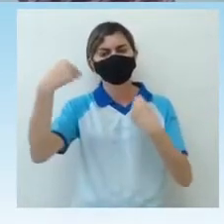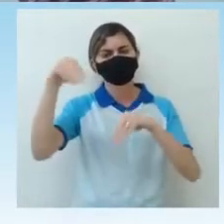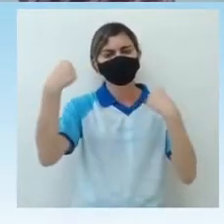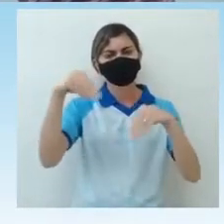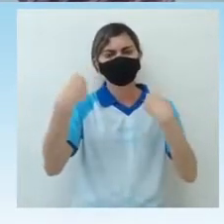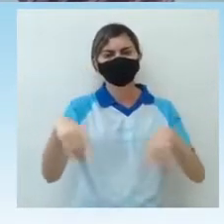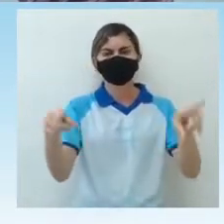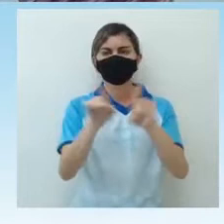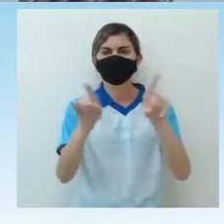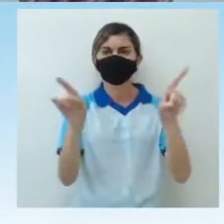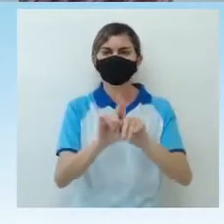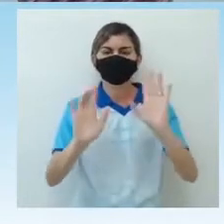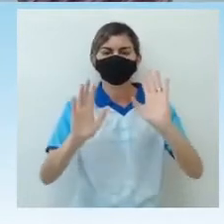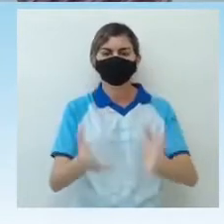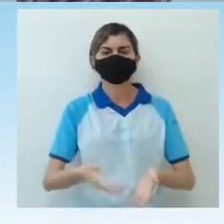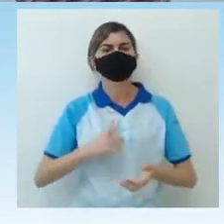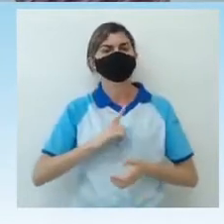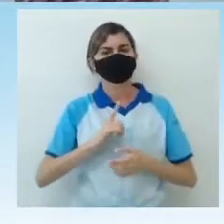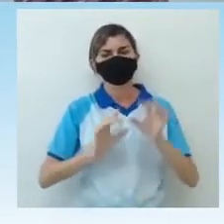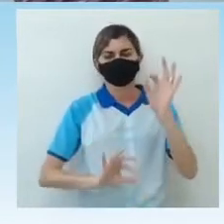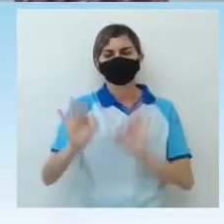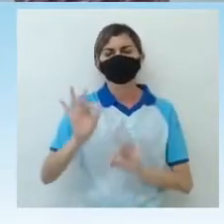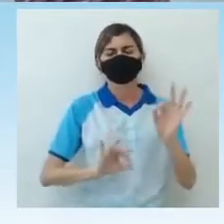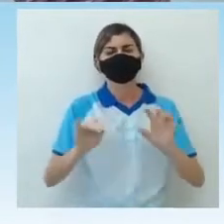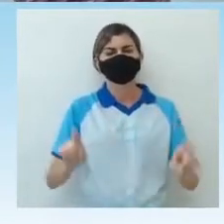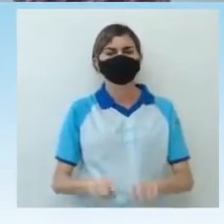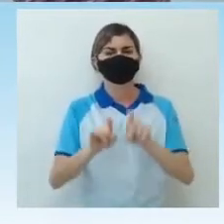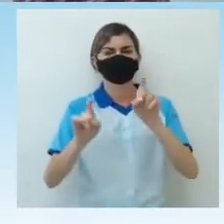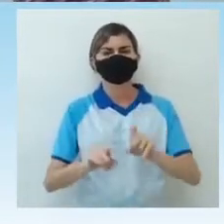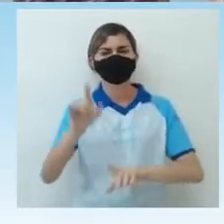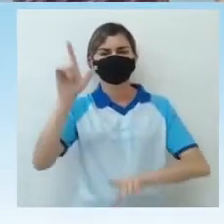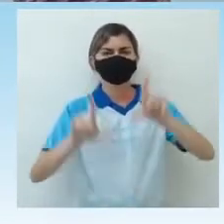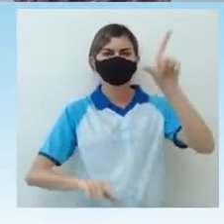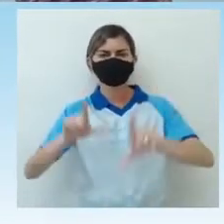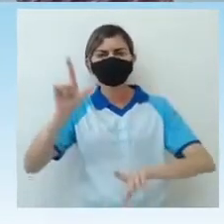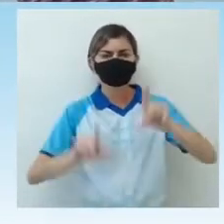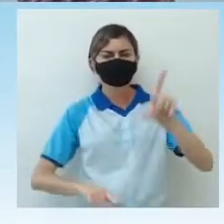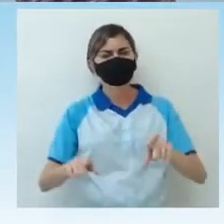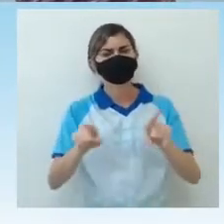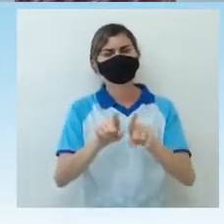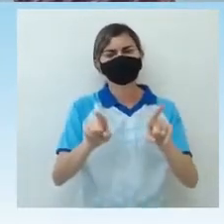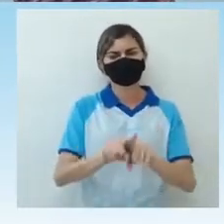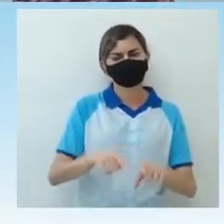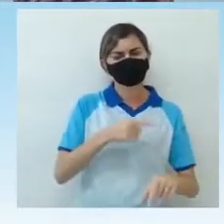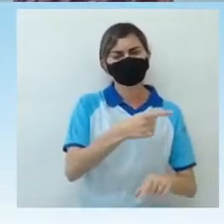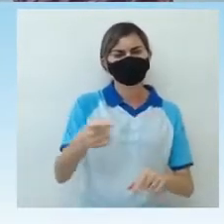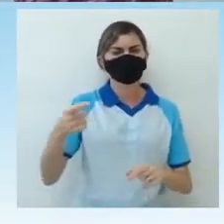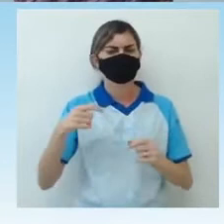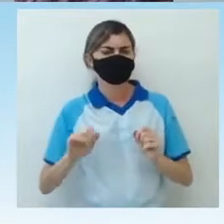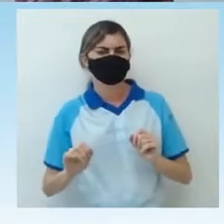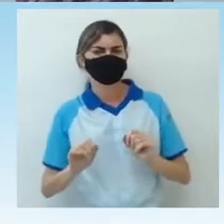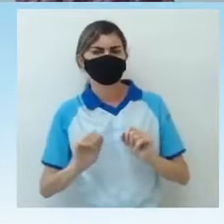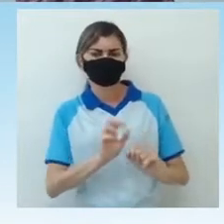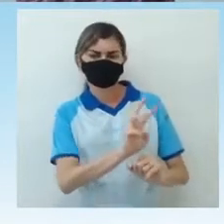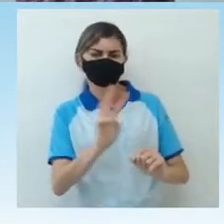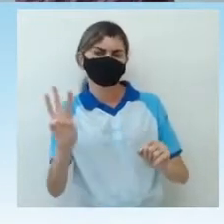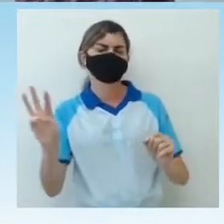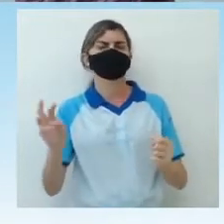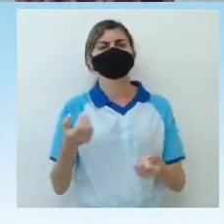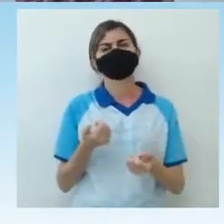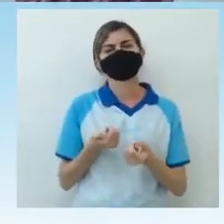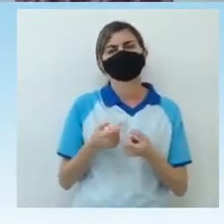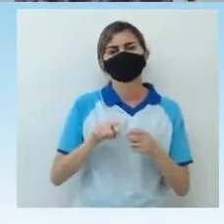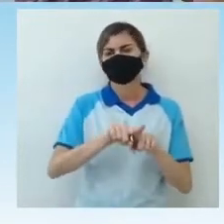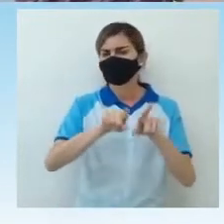que também já têm os seus formatos online, a televisão, que também está investindo em plataformas